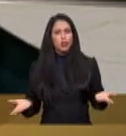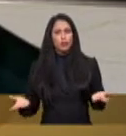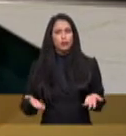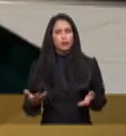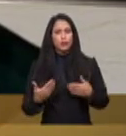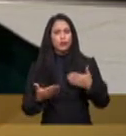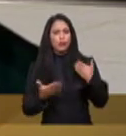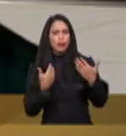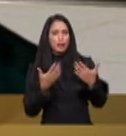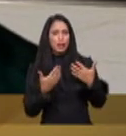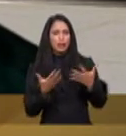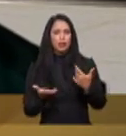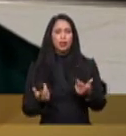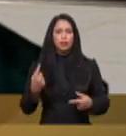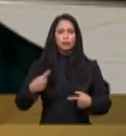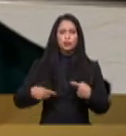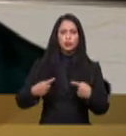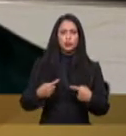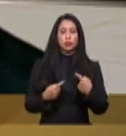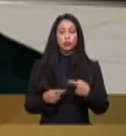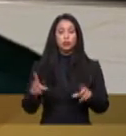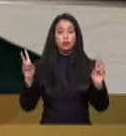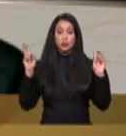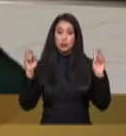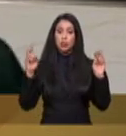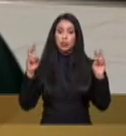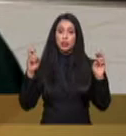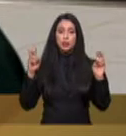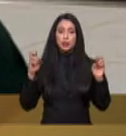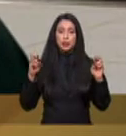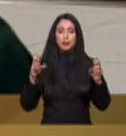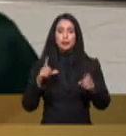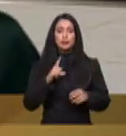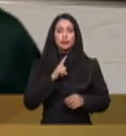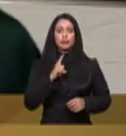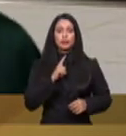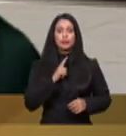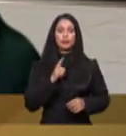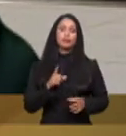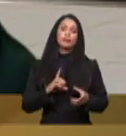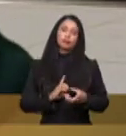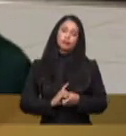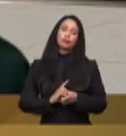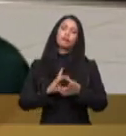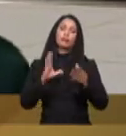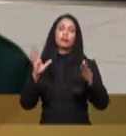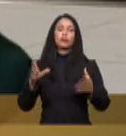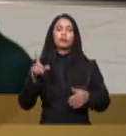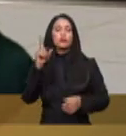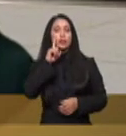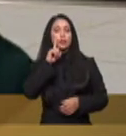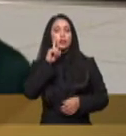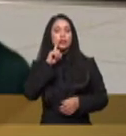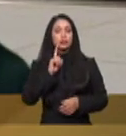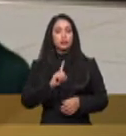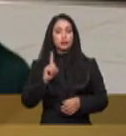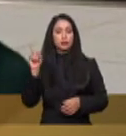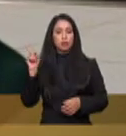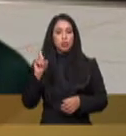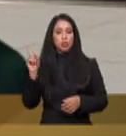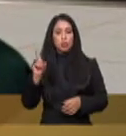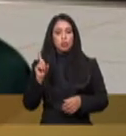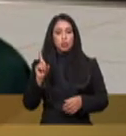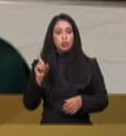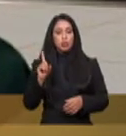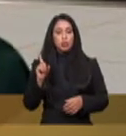e enfrentamos essas questões. Os recentes tropeços da democracia norte-americana em matéria